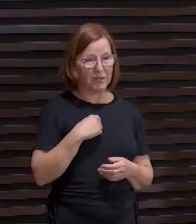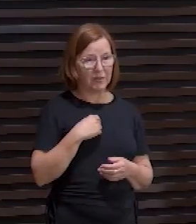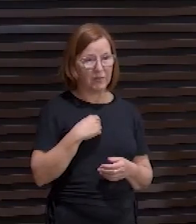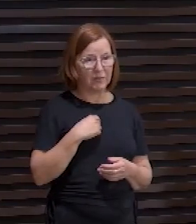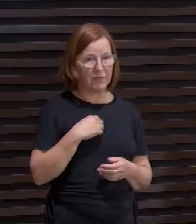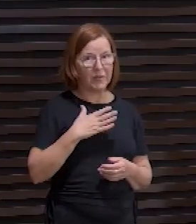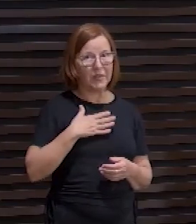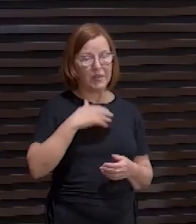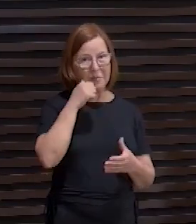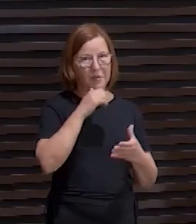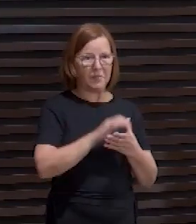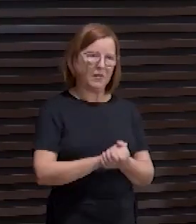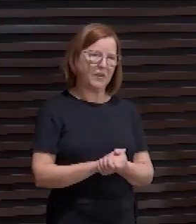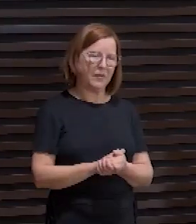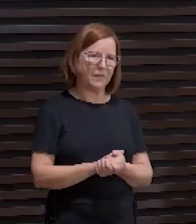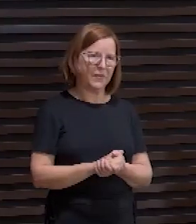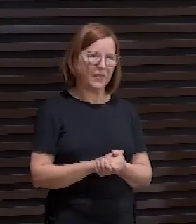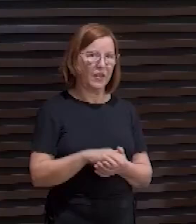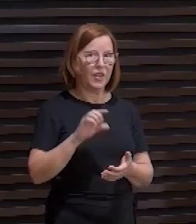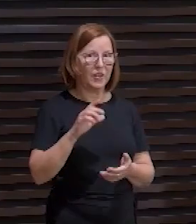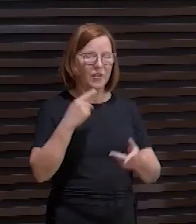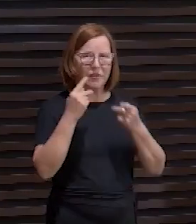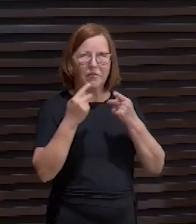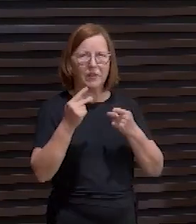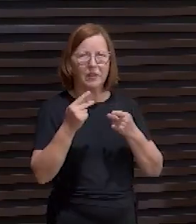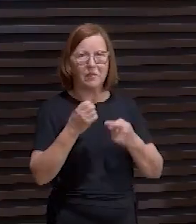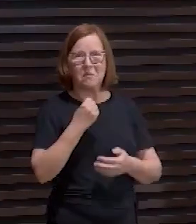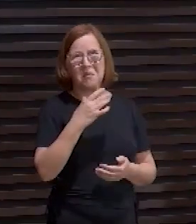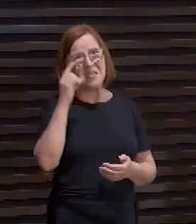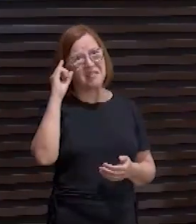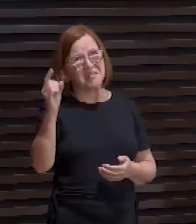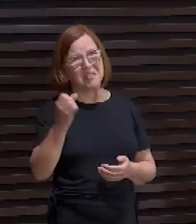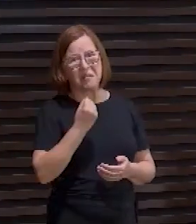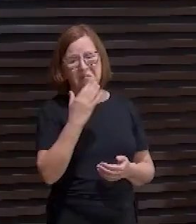bom dia, boa tarde, boa noite. A gente não conseguia nem ter tempo para a gente conversar.